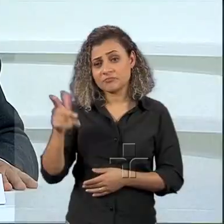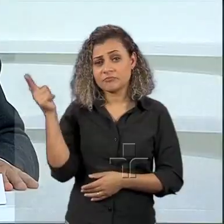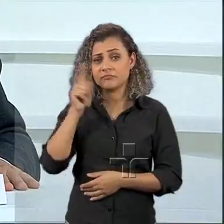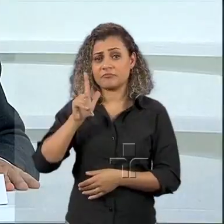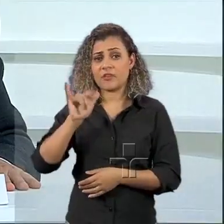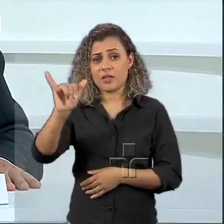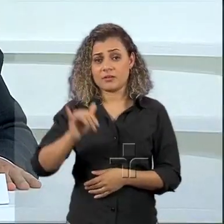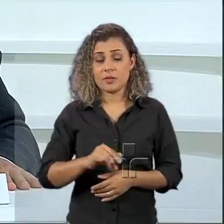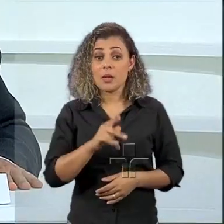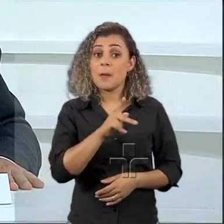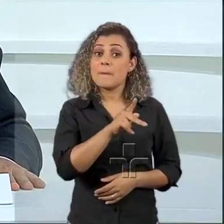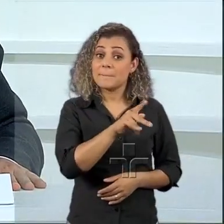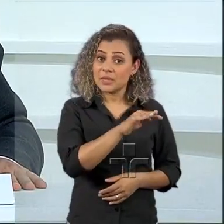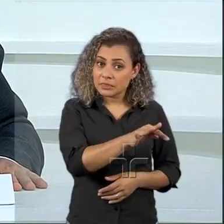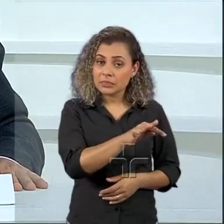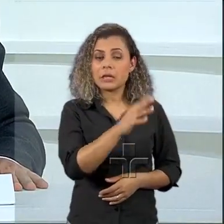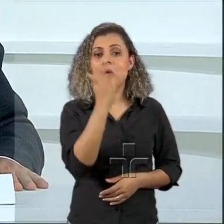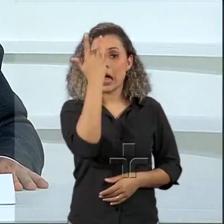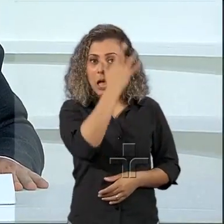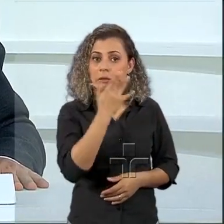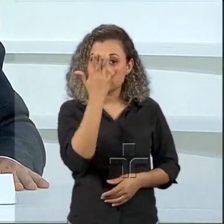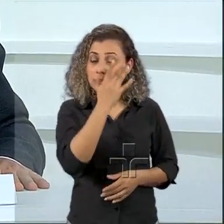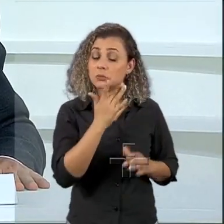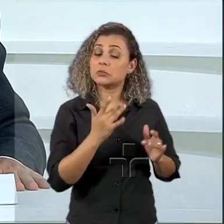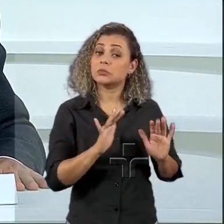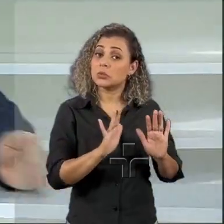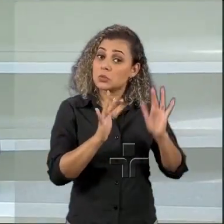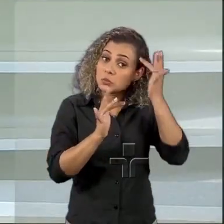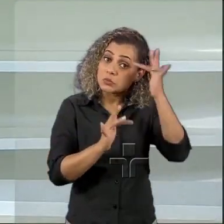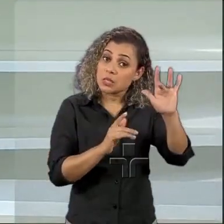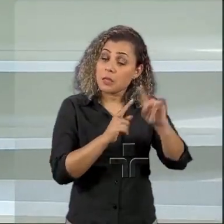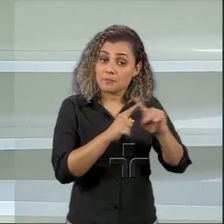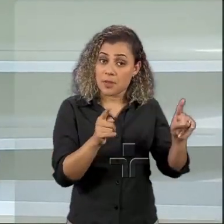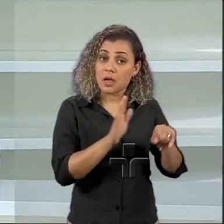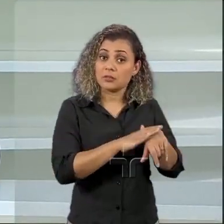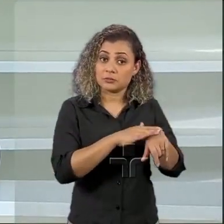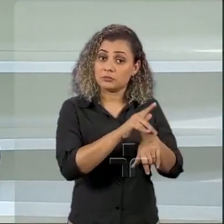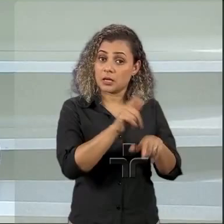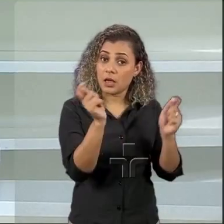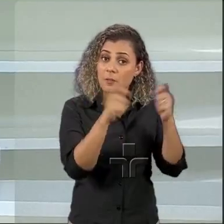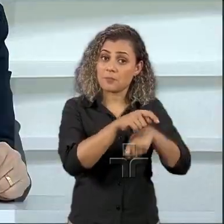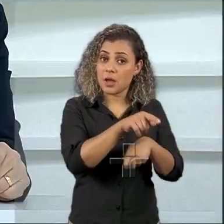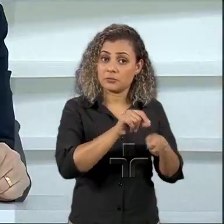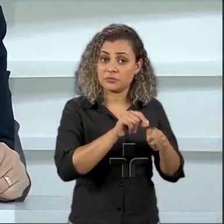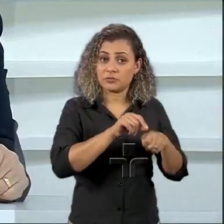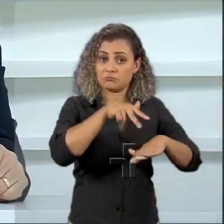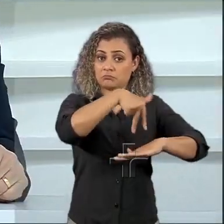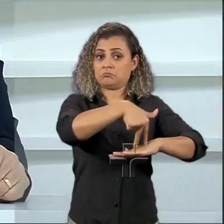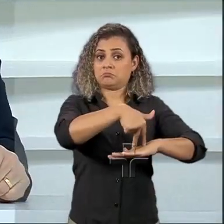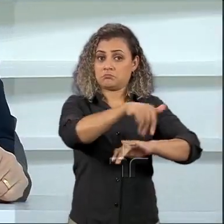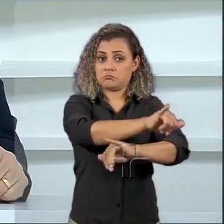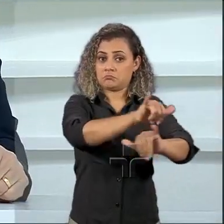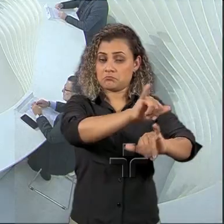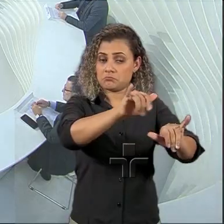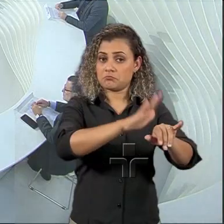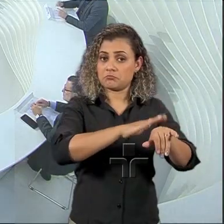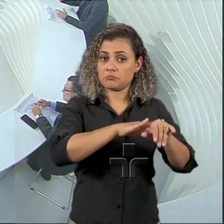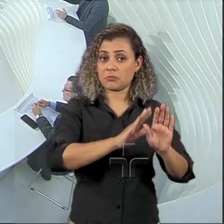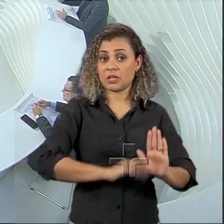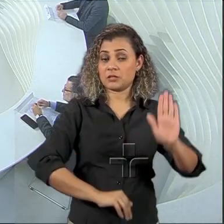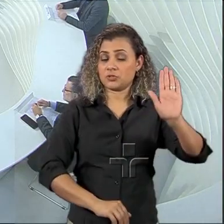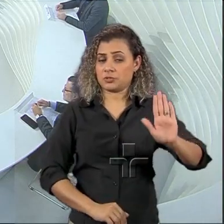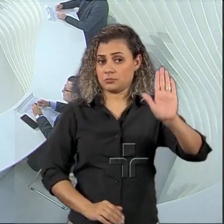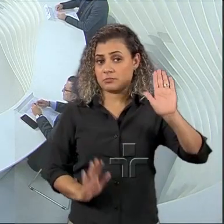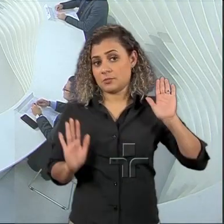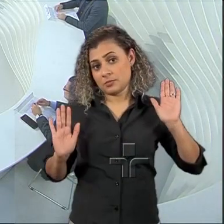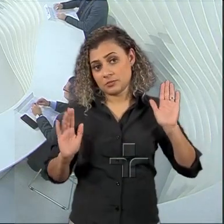colocado. PT não está, mas o Haddad pode ser que Justo, esteja. se ele Acho assumir que a acho que o campanha Haddad dele. é capaz de fazer. Exato. Ele Vamos pode ser o continuar. candidato não só do partido, mas Cláudio, dessa vamos- frente. Né?